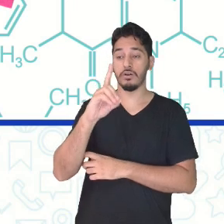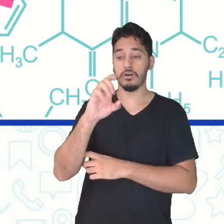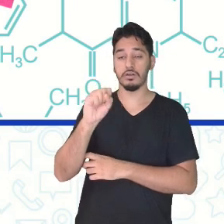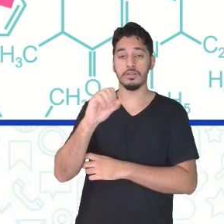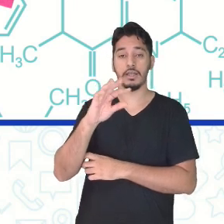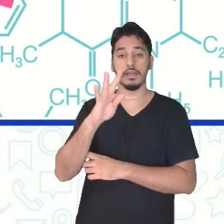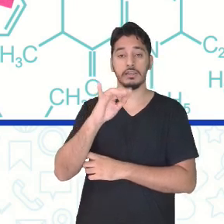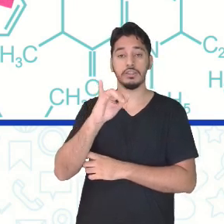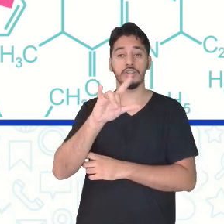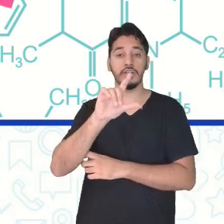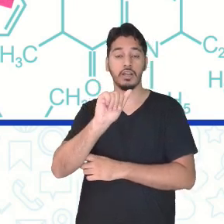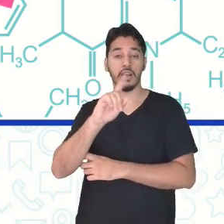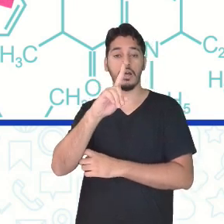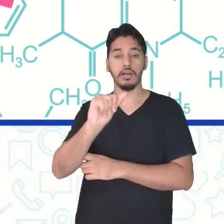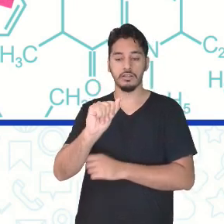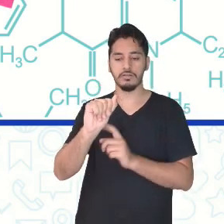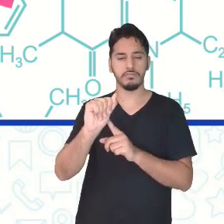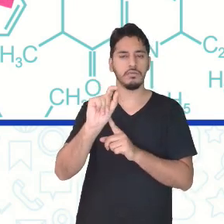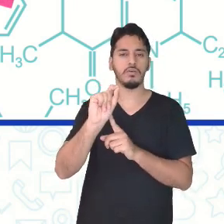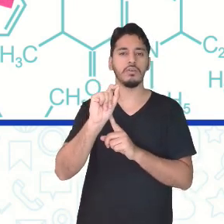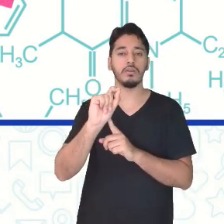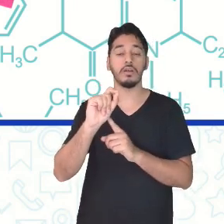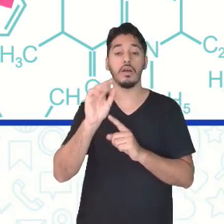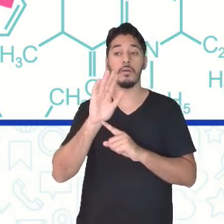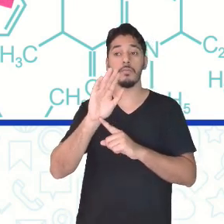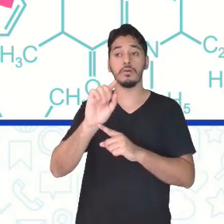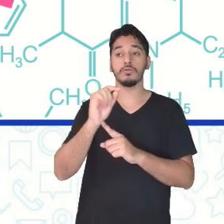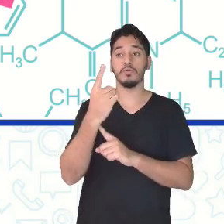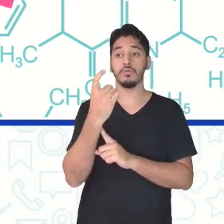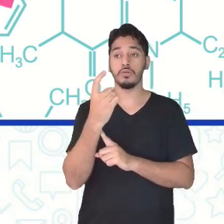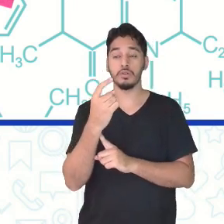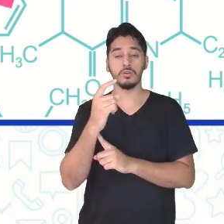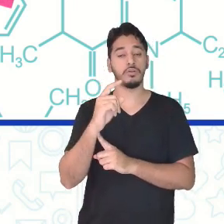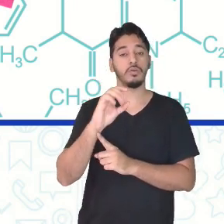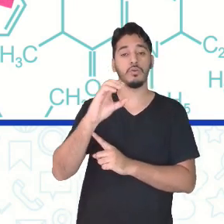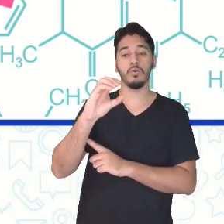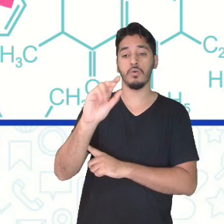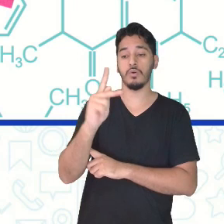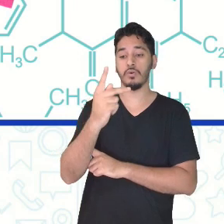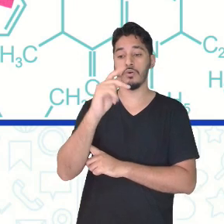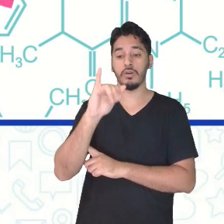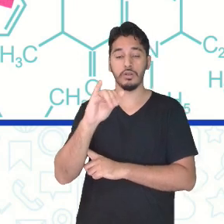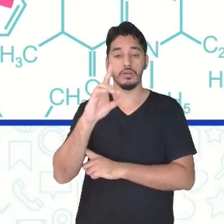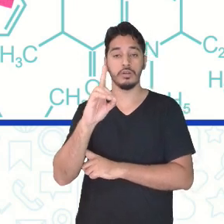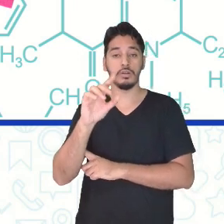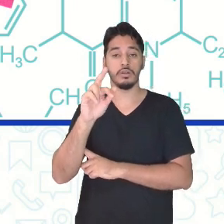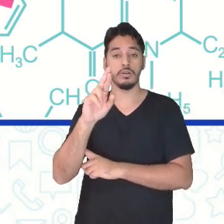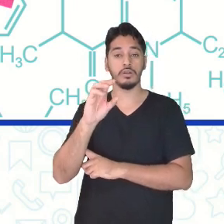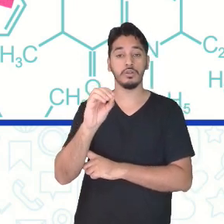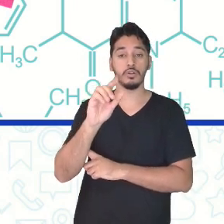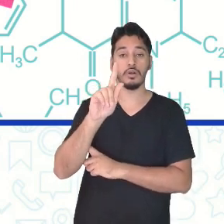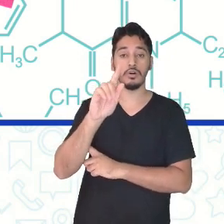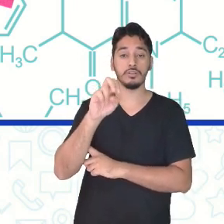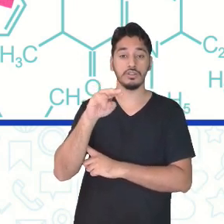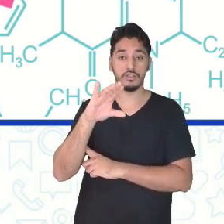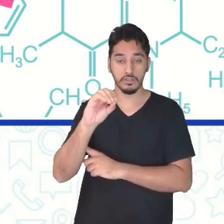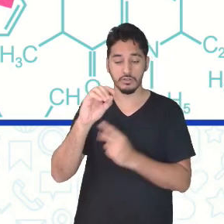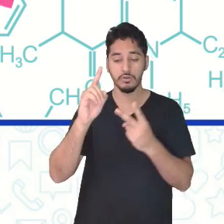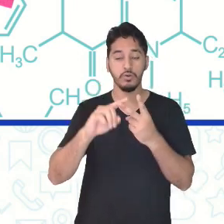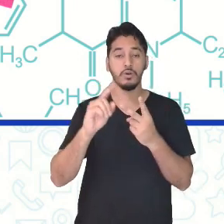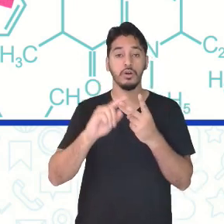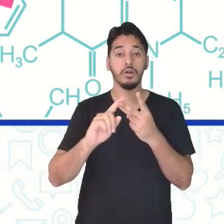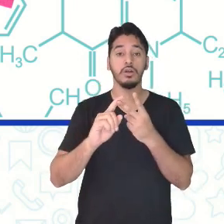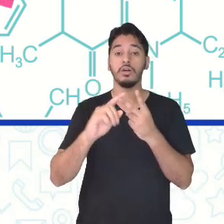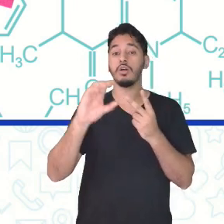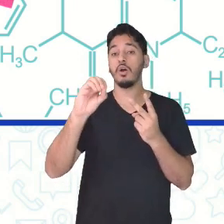A água destilada, ela apresenta apenas o hidrogênio e o oxigênio. É água pura,